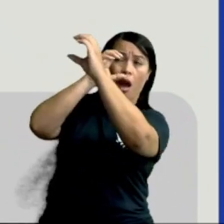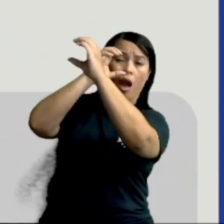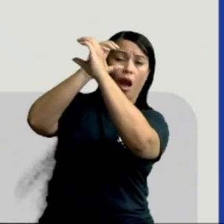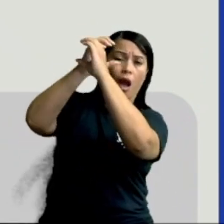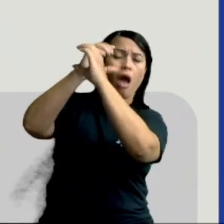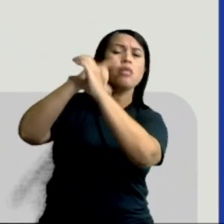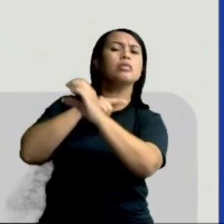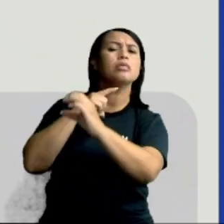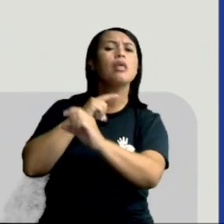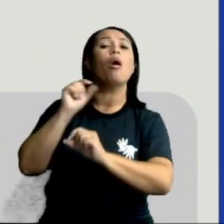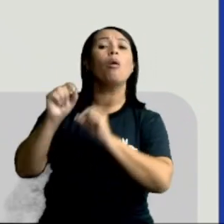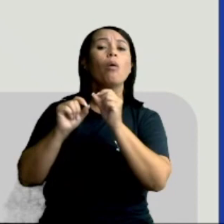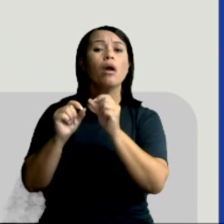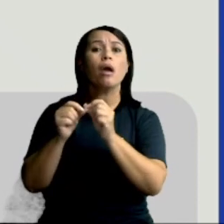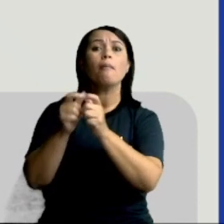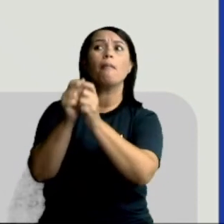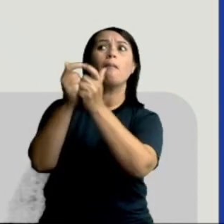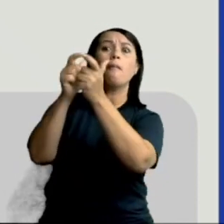proporcionou